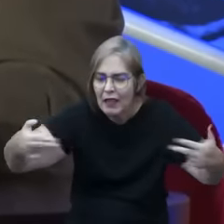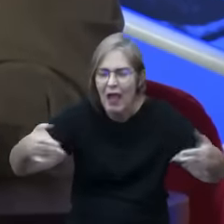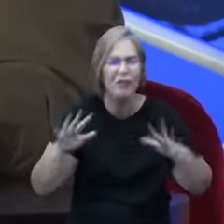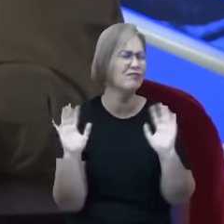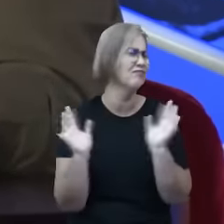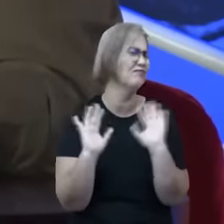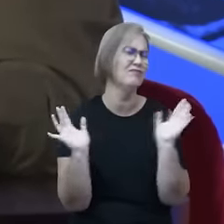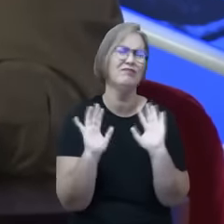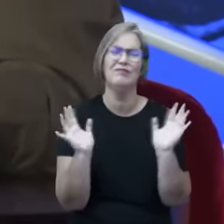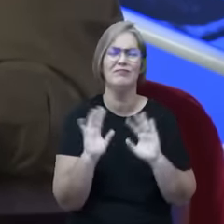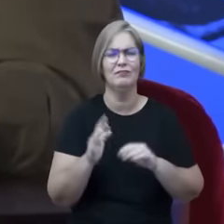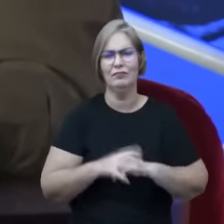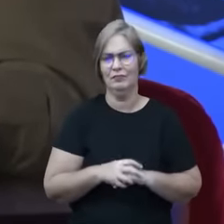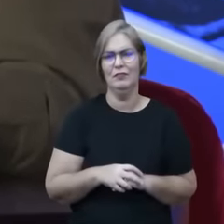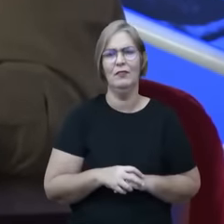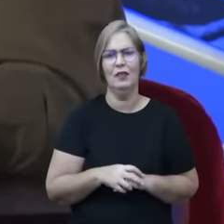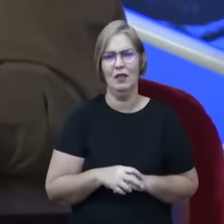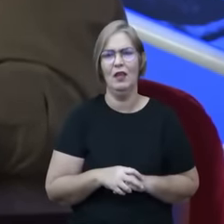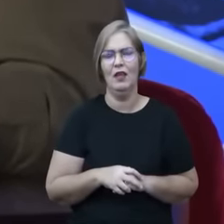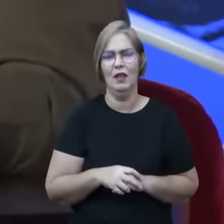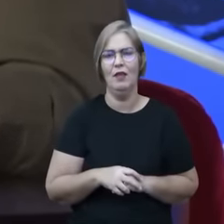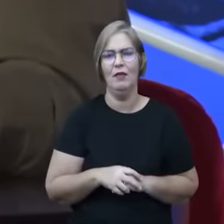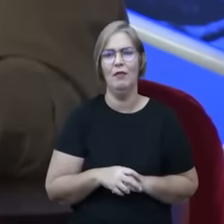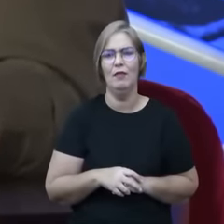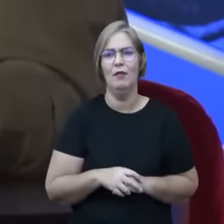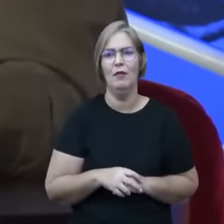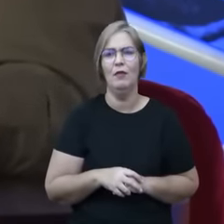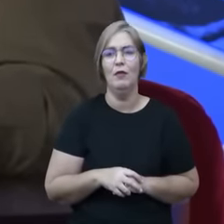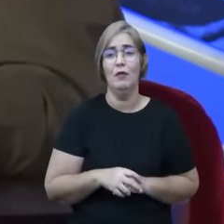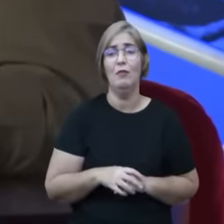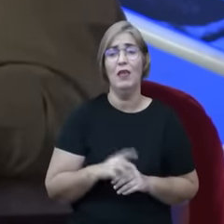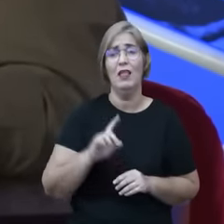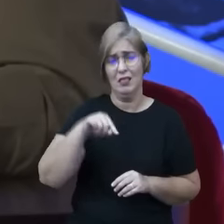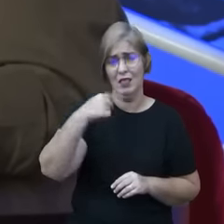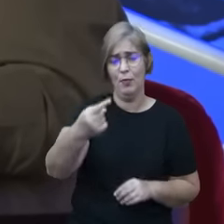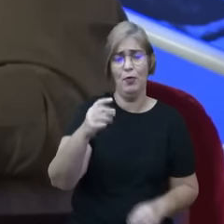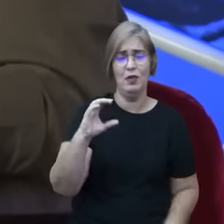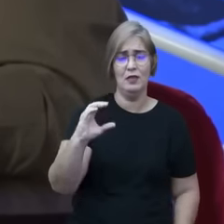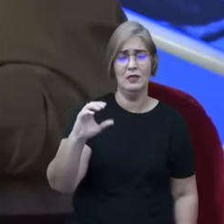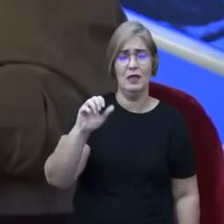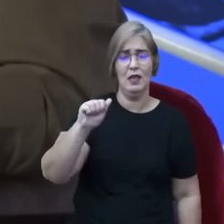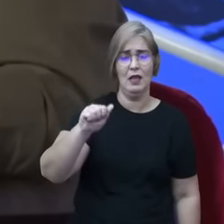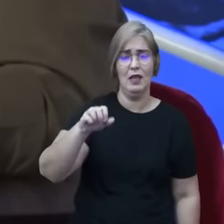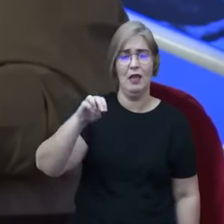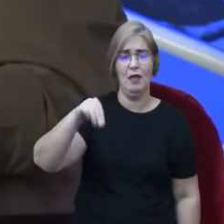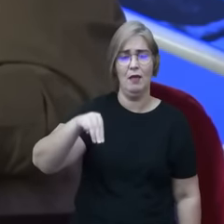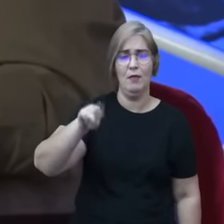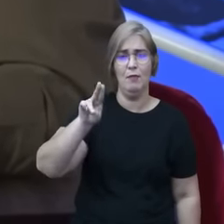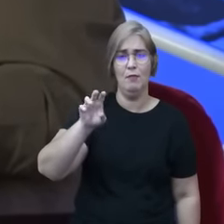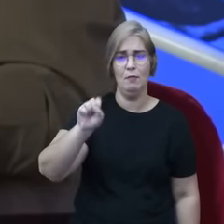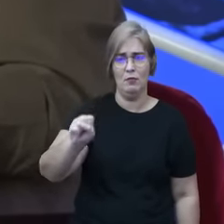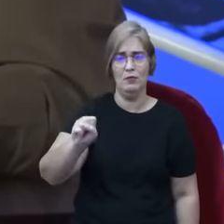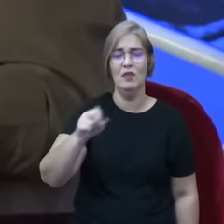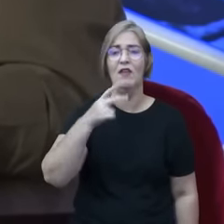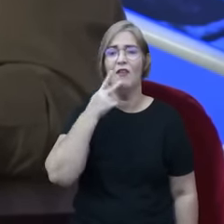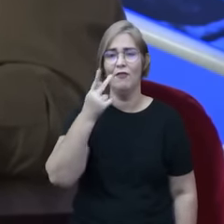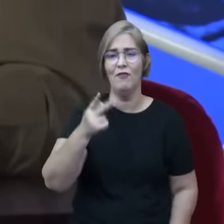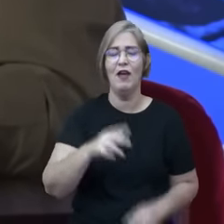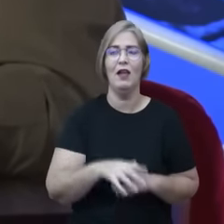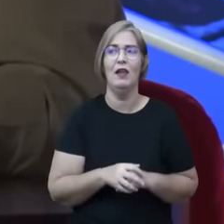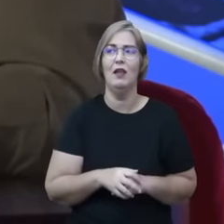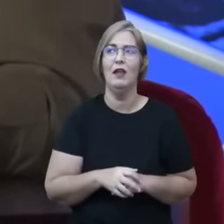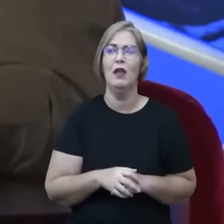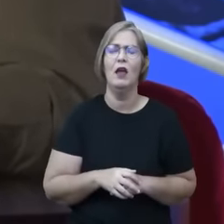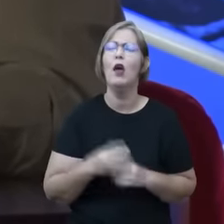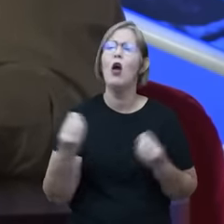E justamente depois na questão da revolta, não é? O Cami vai eh eh no homem revoltado, ele vai dizer: "Bom, qual é